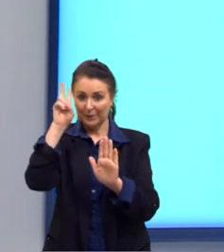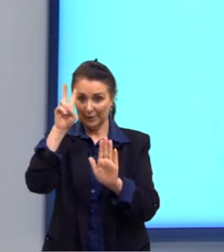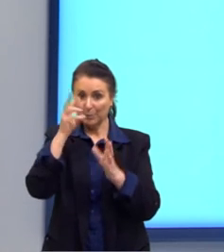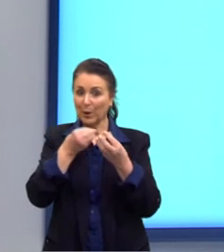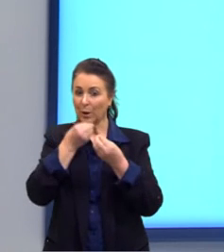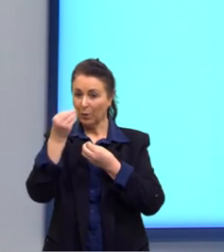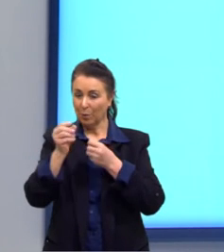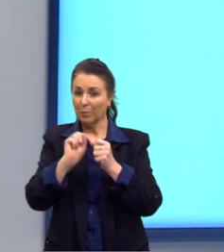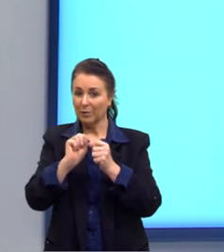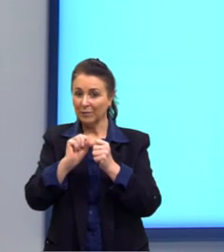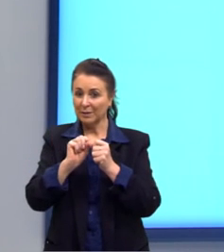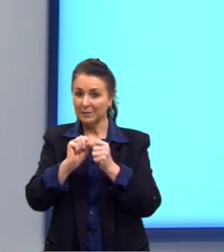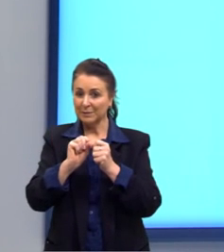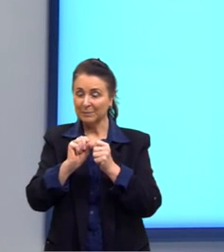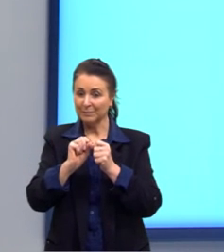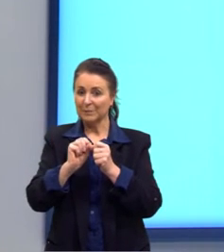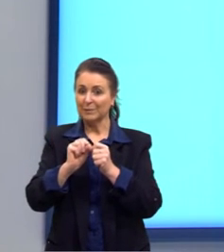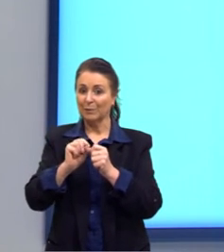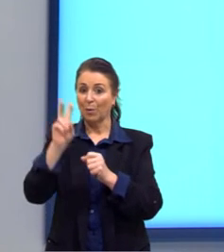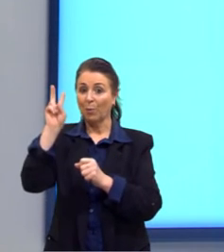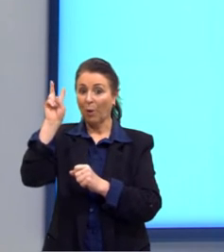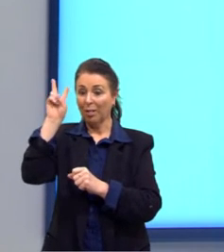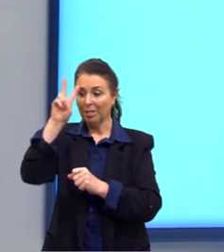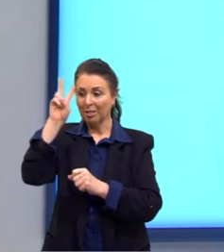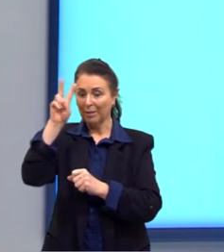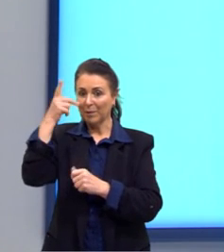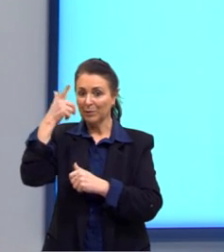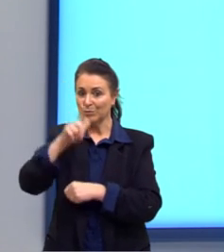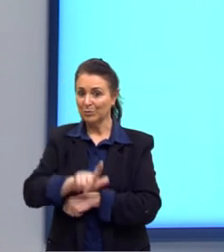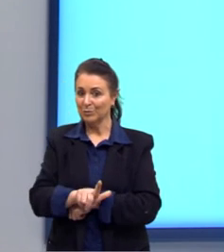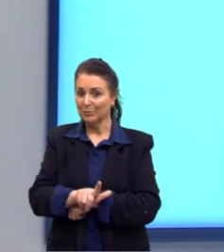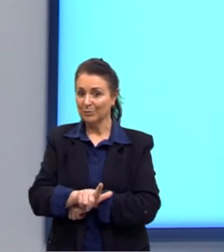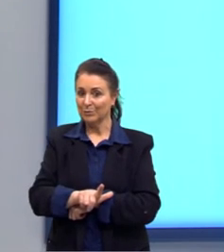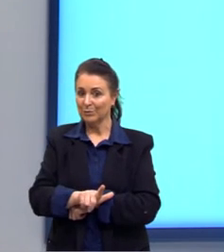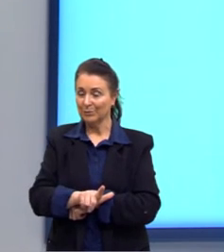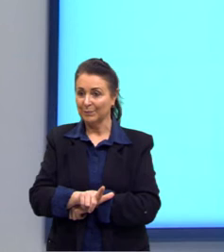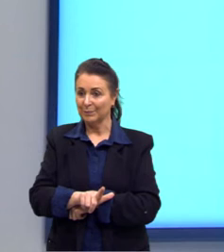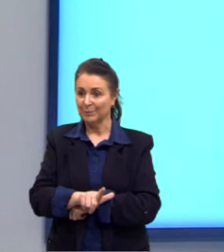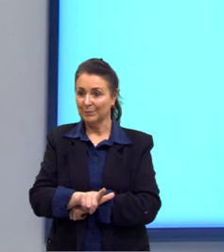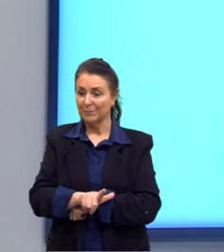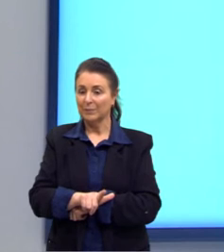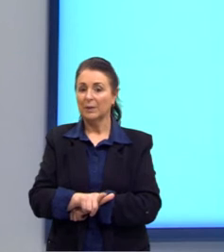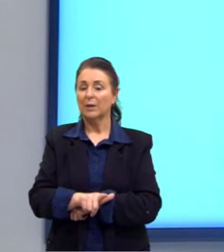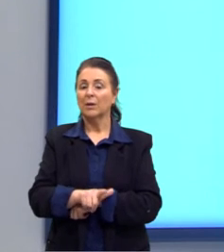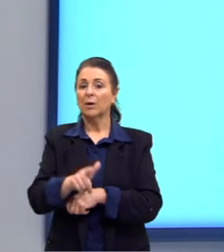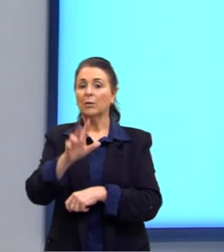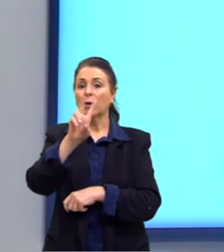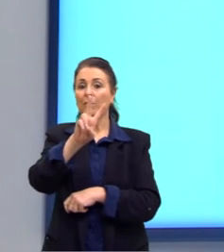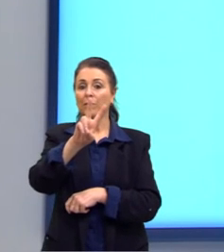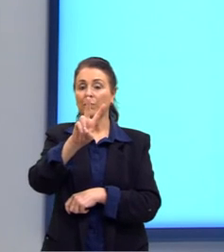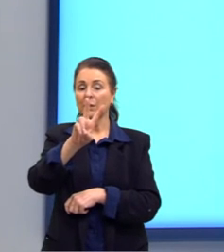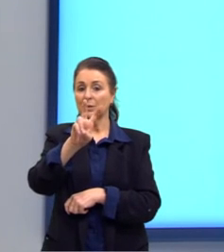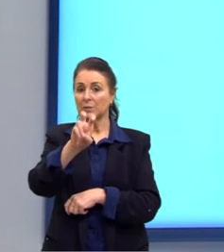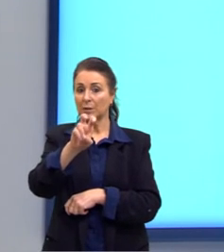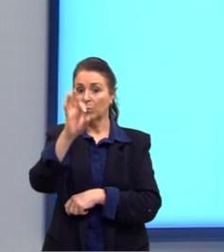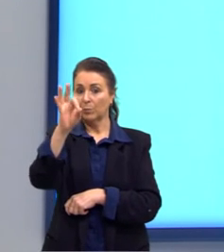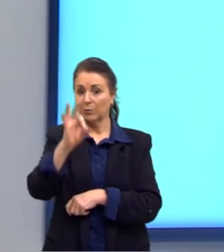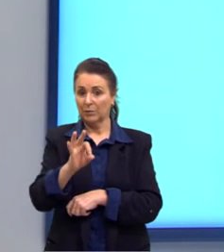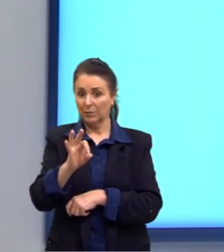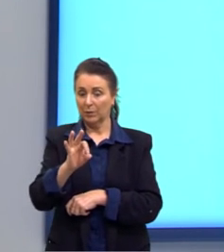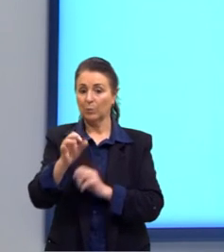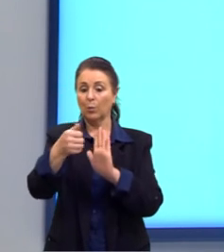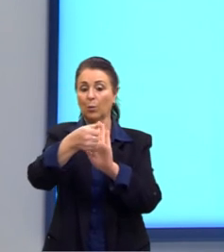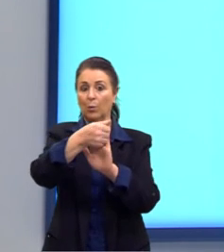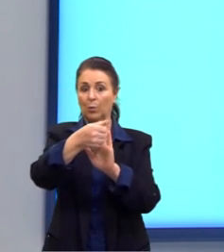montar os quadro Então vamos relembrar então aqui ó 25 porcento de ser azão azão mim